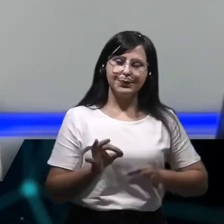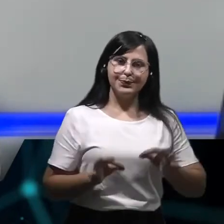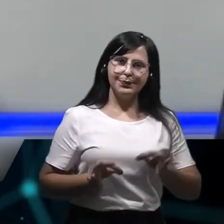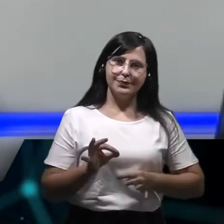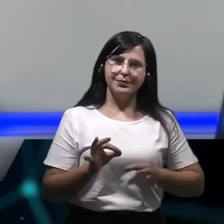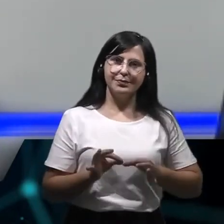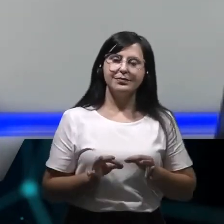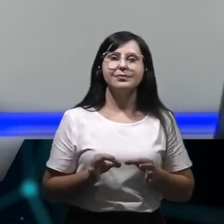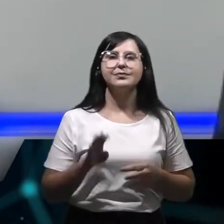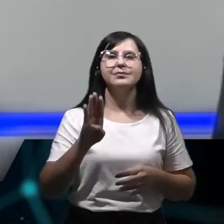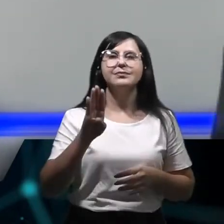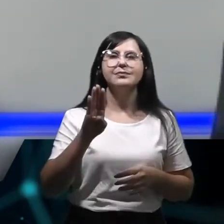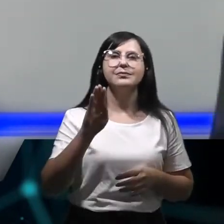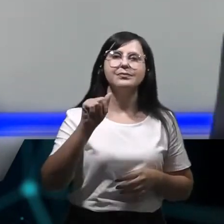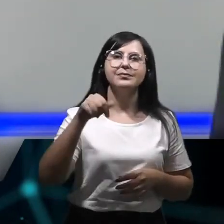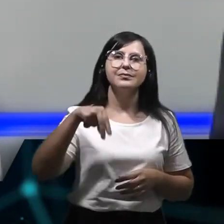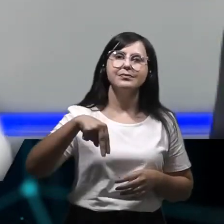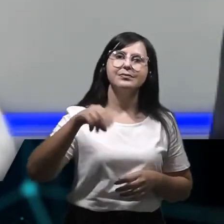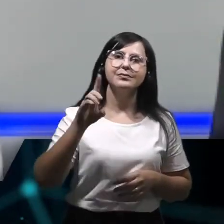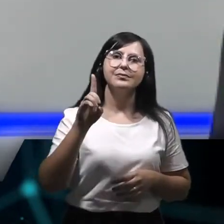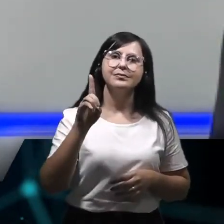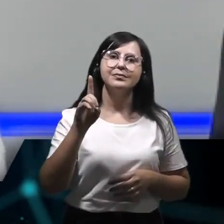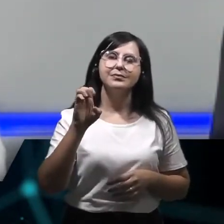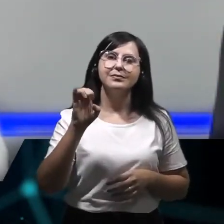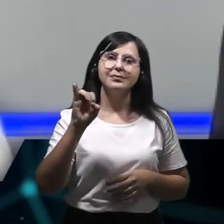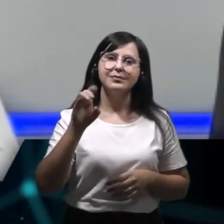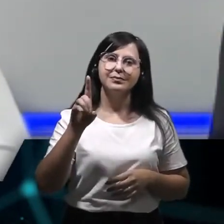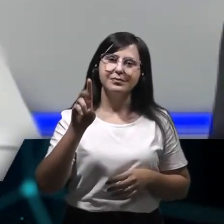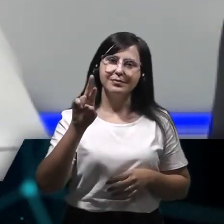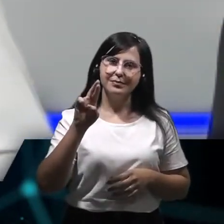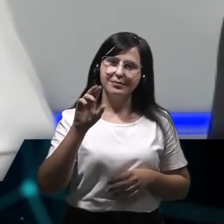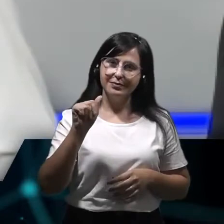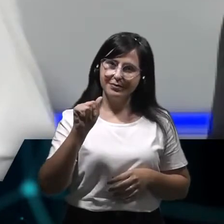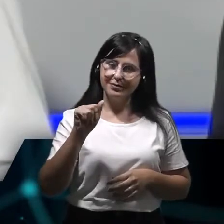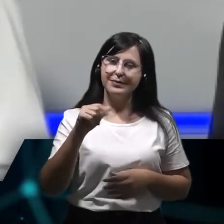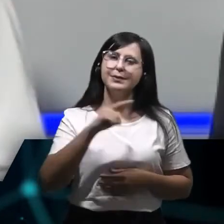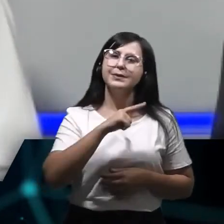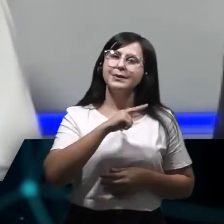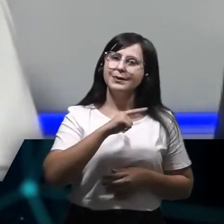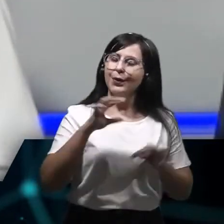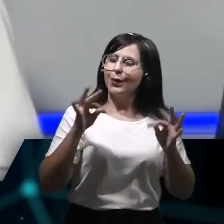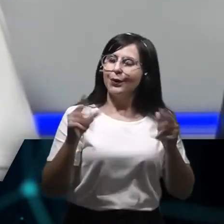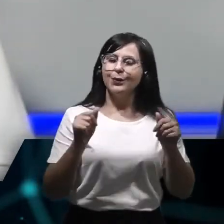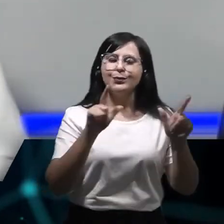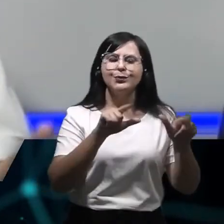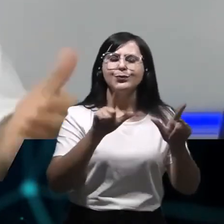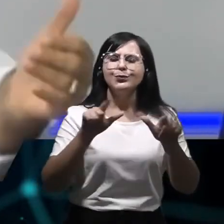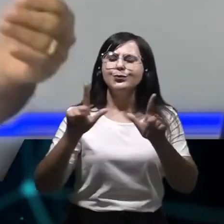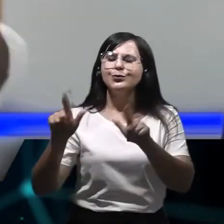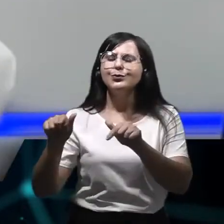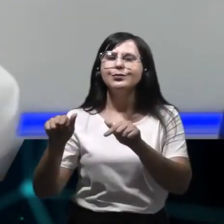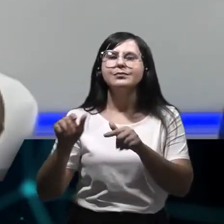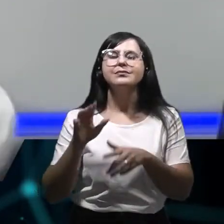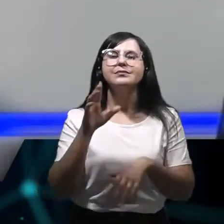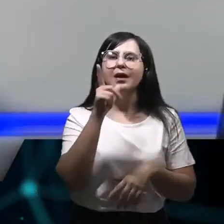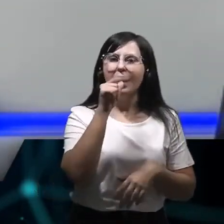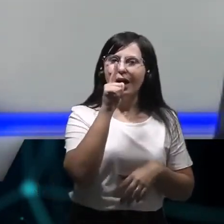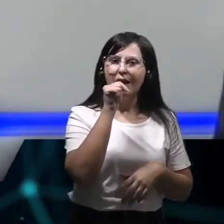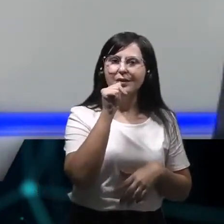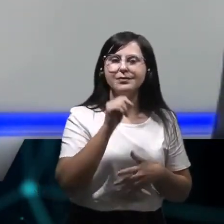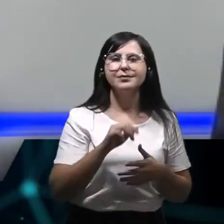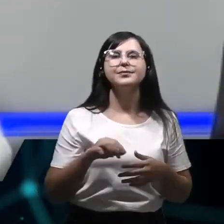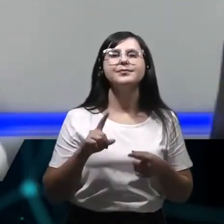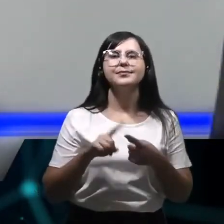um projeto, o Bandeira, para botar água do açude do Machado, do Bandeira para atender a Barrinha, atender o Boa Esperança, esses bairros que ficam